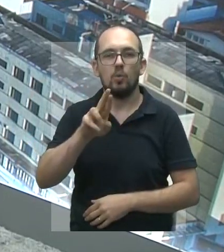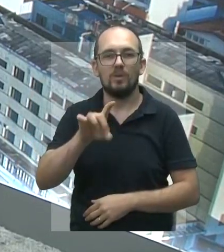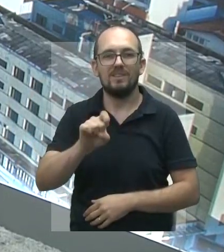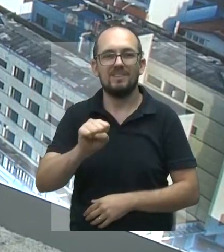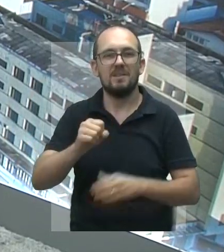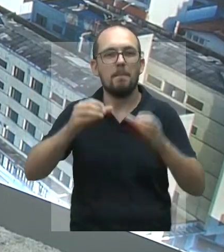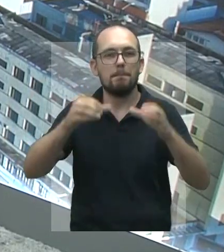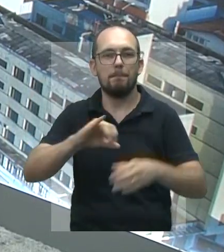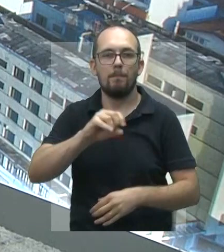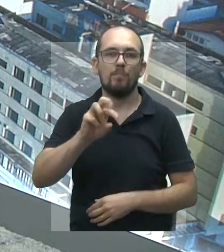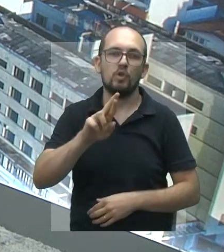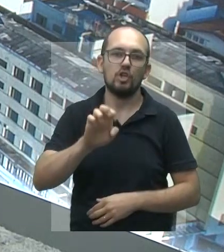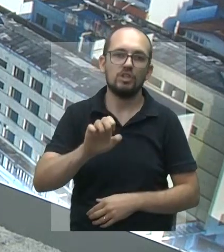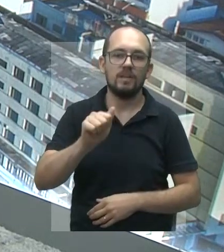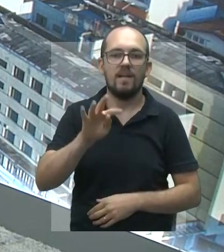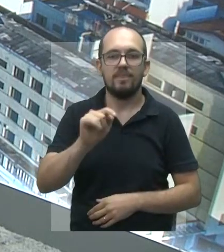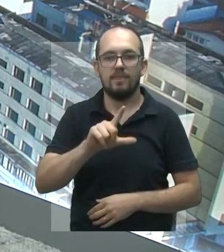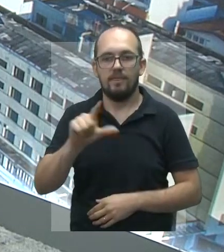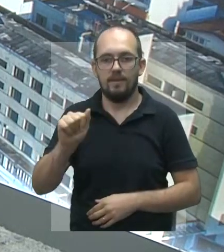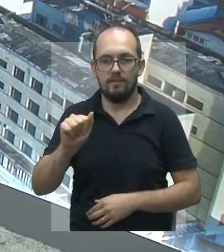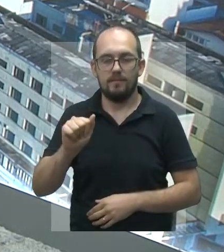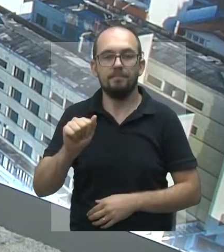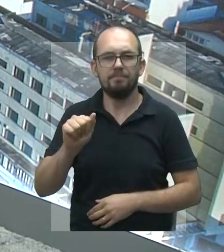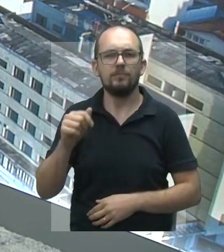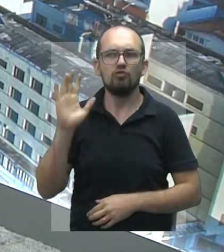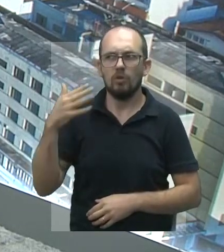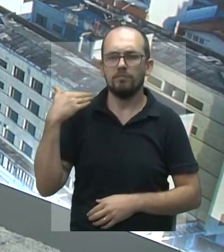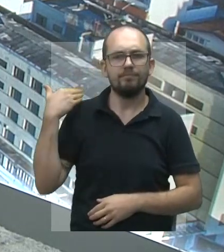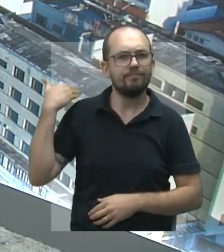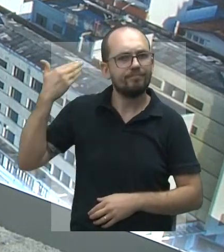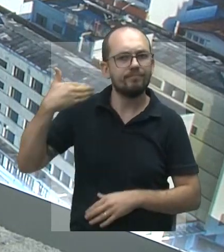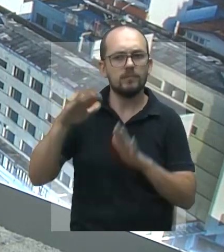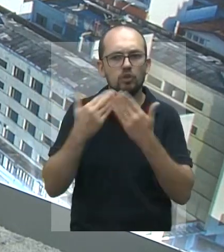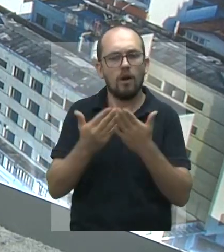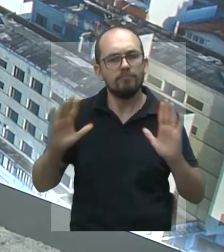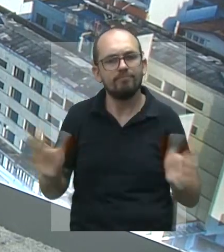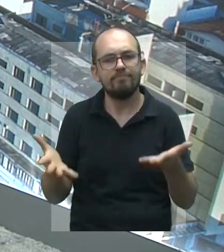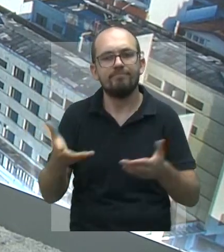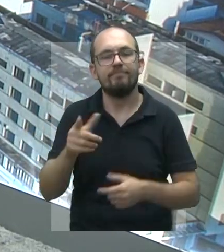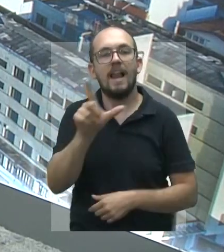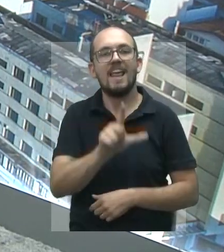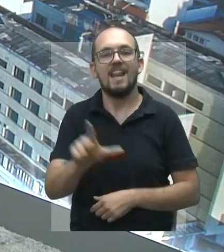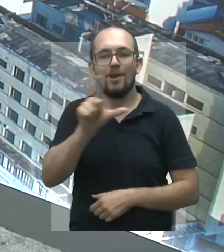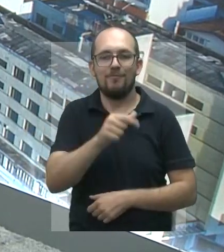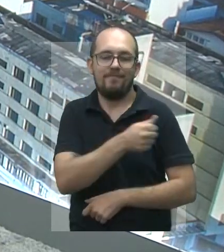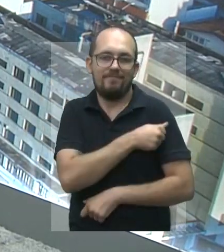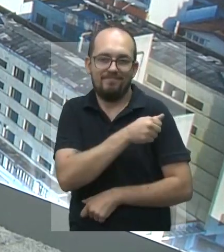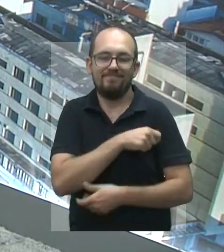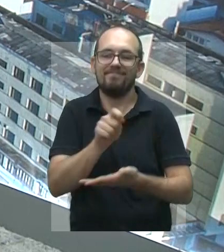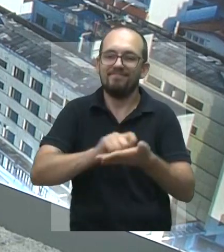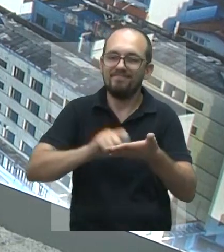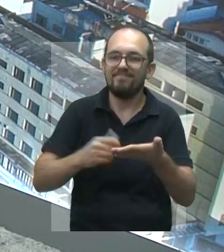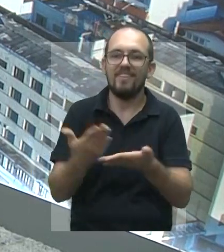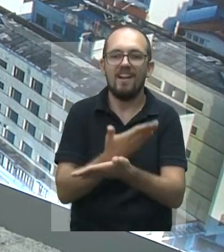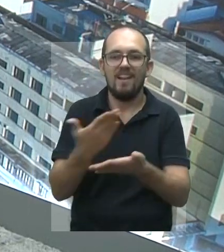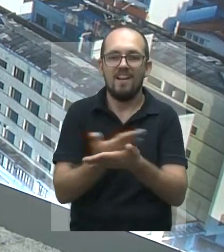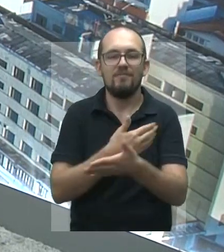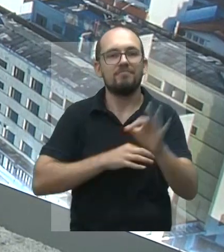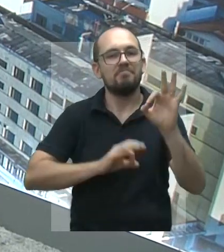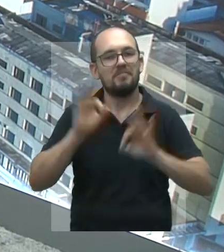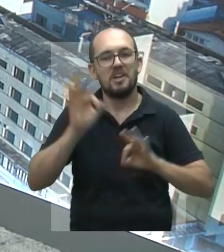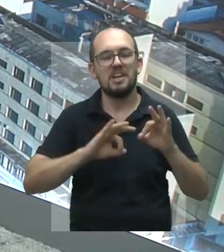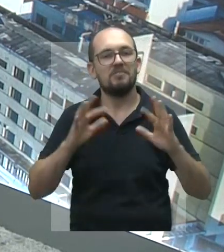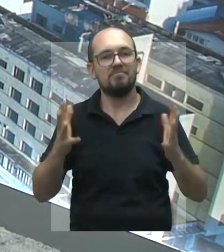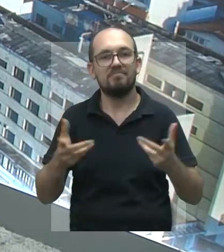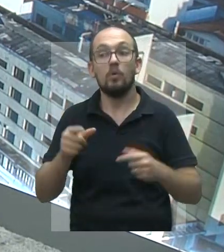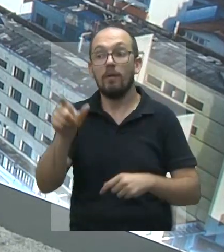Atala. Há alguns anos, a escola vem incentivando a literatura entre os seus alunos por meio de um projeto que